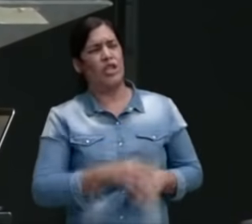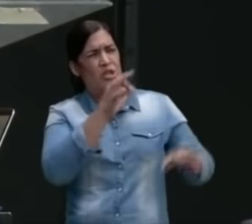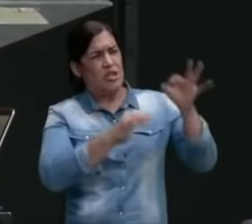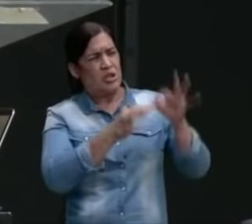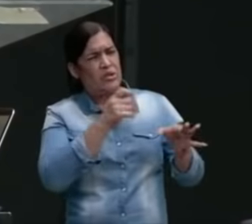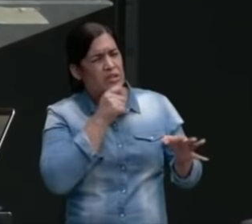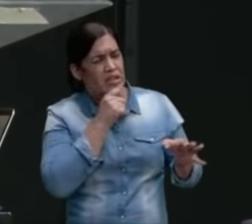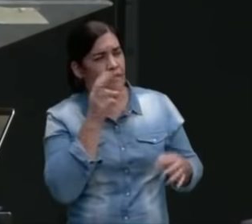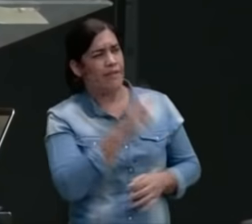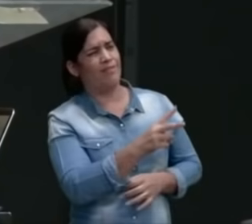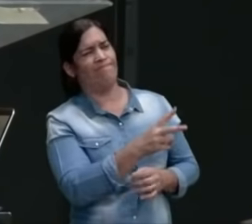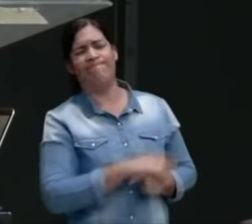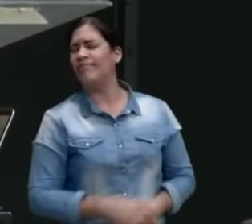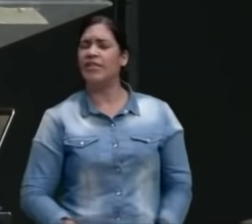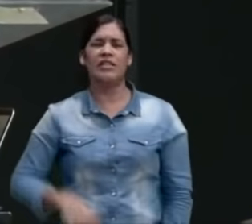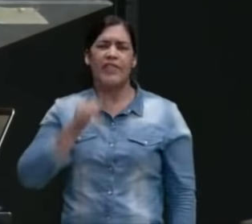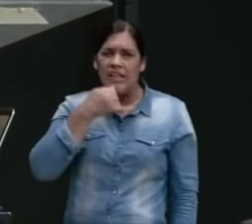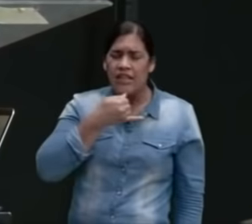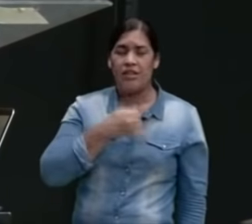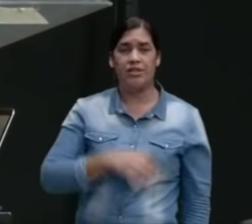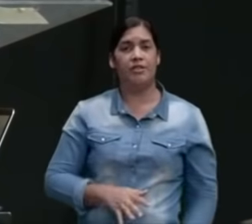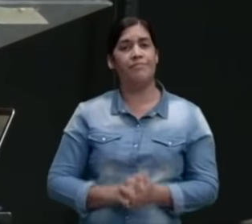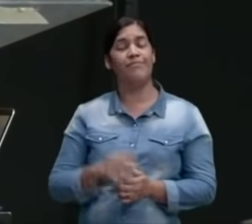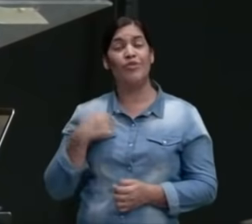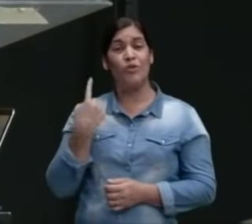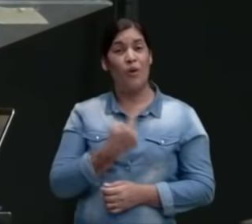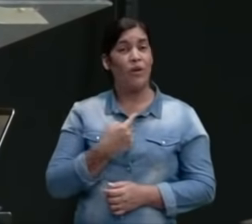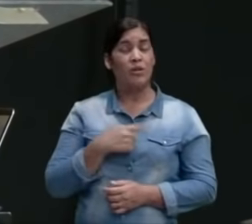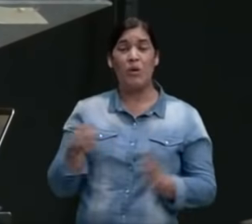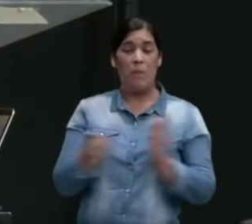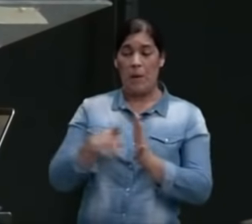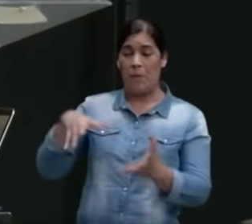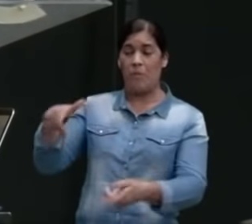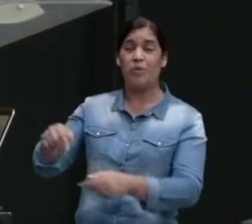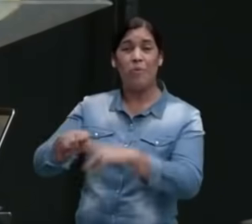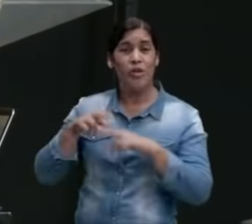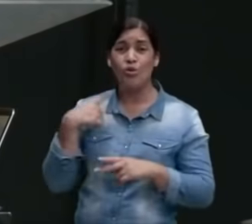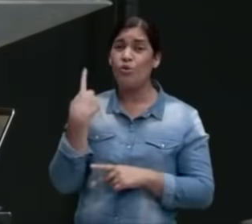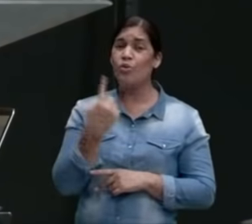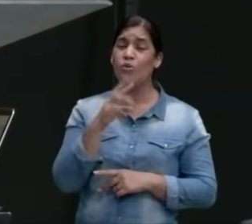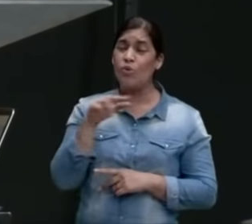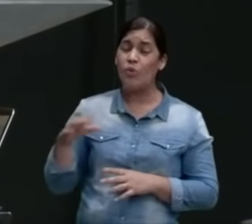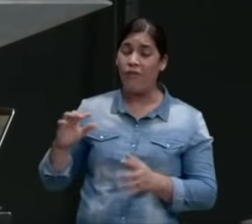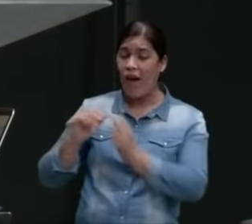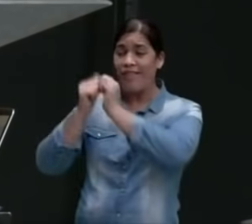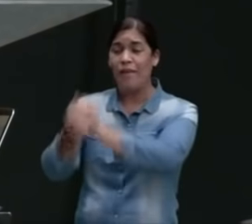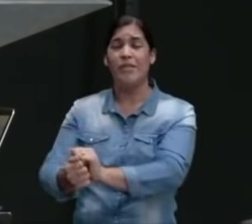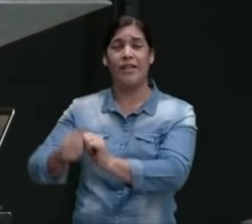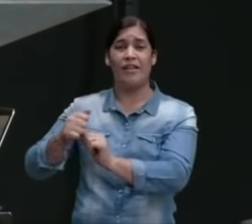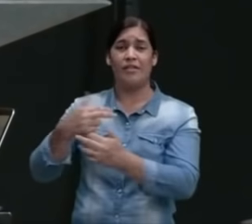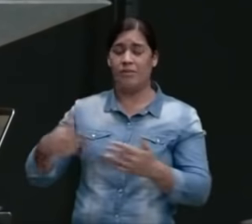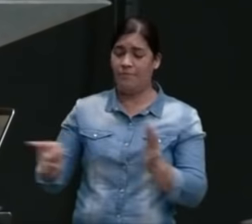injustiça operando no mundo. Porque nós não somos desse mundo e por isso nós nunca vamos nos encaixar nas coisas deste